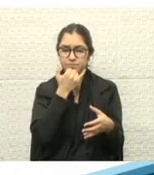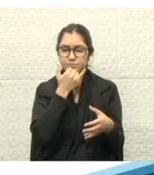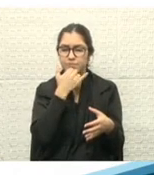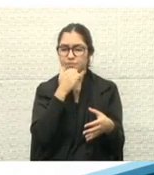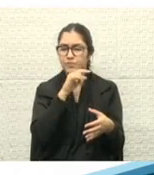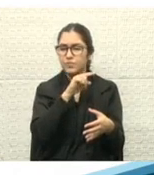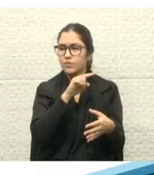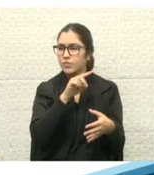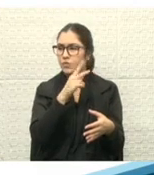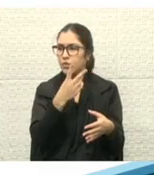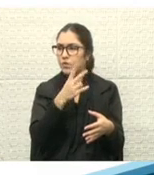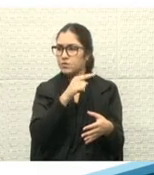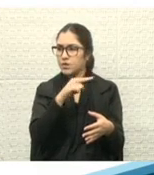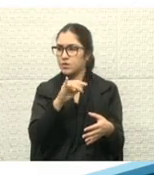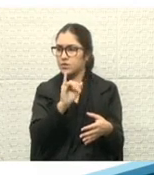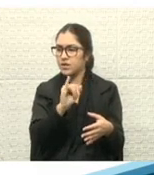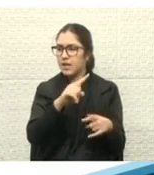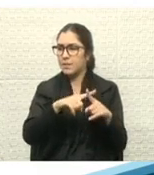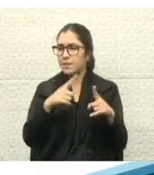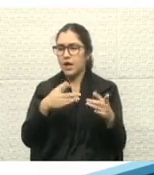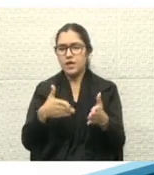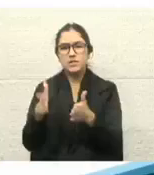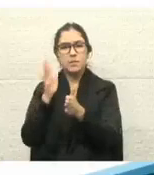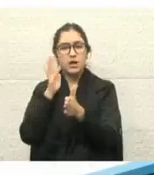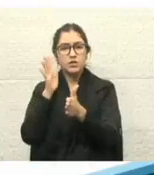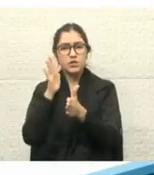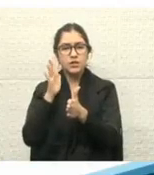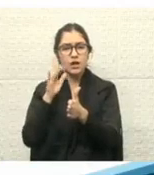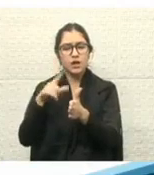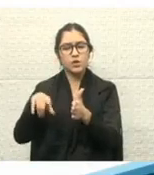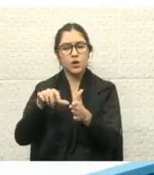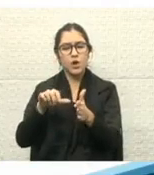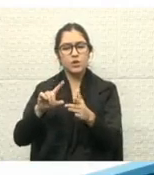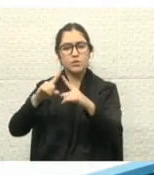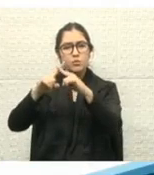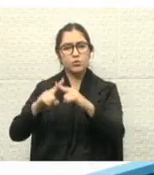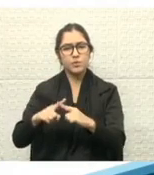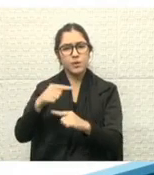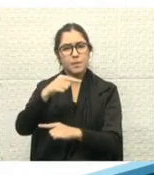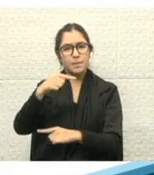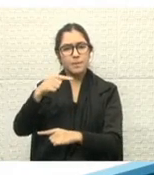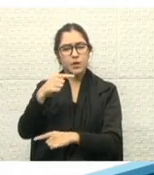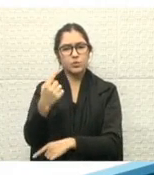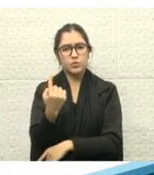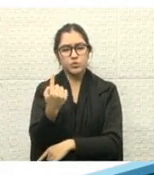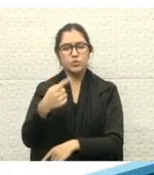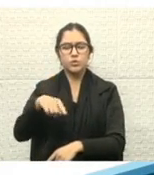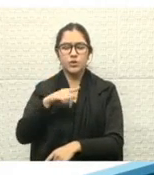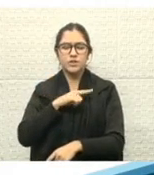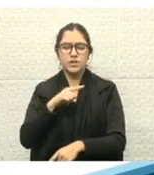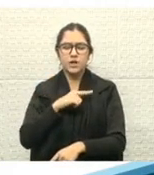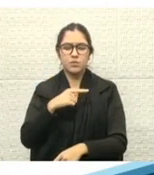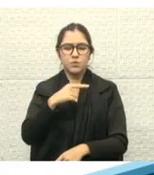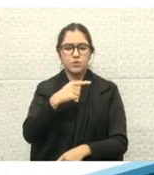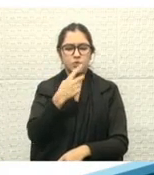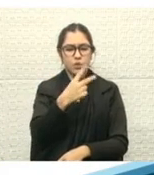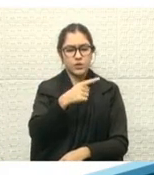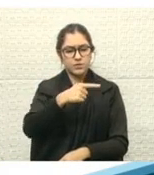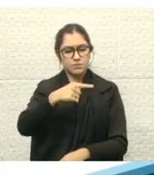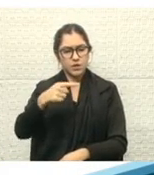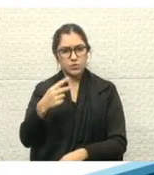real permanece 2, mas a parte imaginária nós multiplicamos por menos 1. Então, nós temos o ponto 2 menos